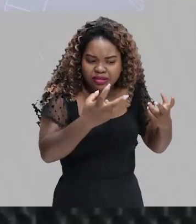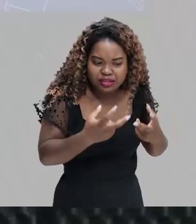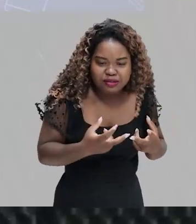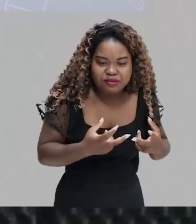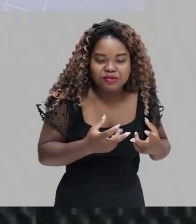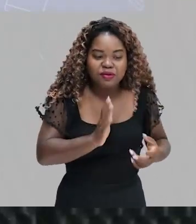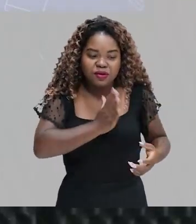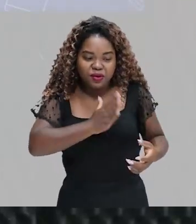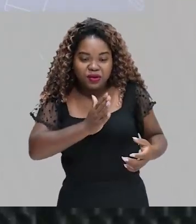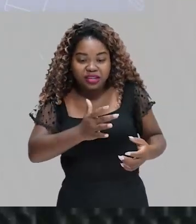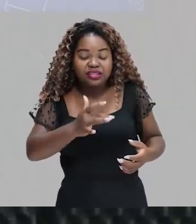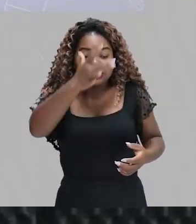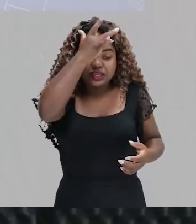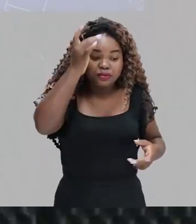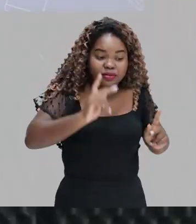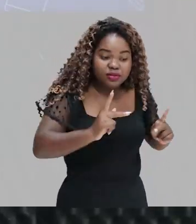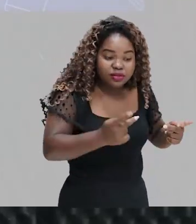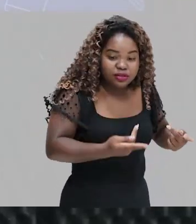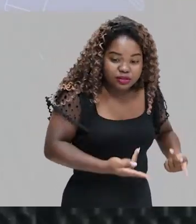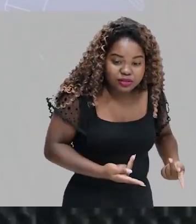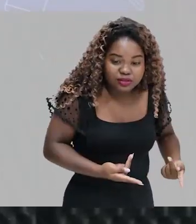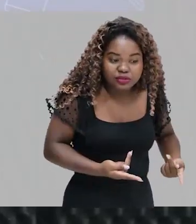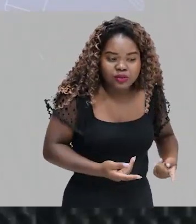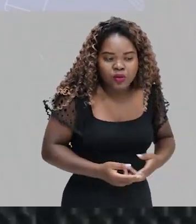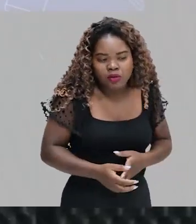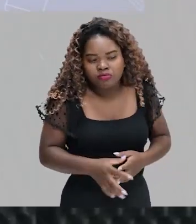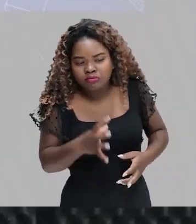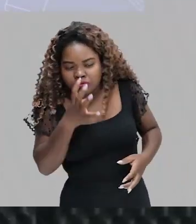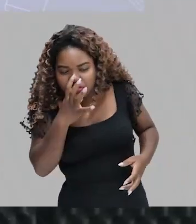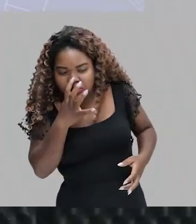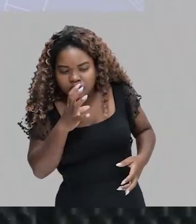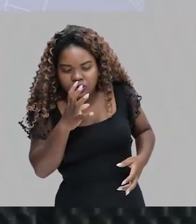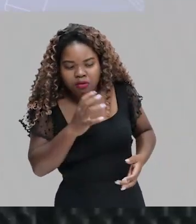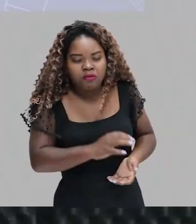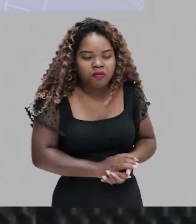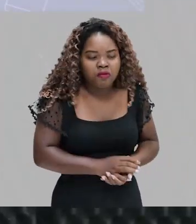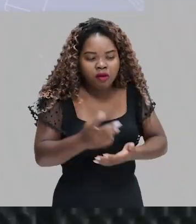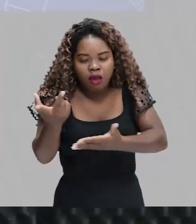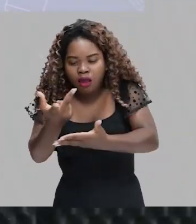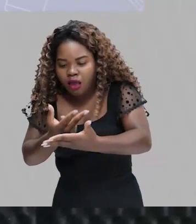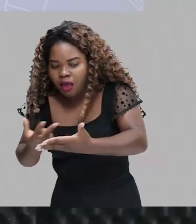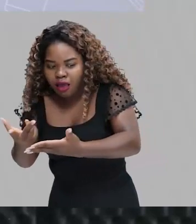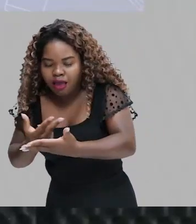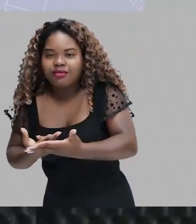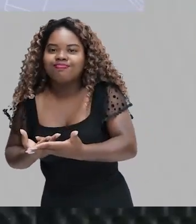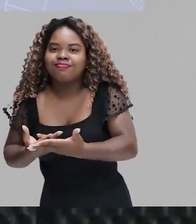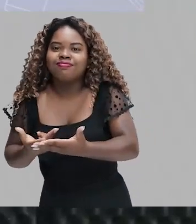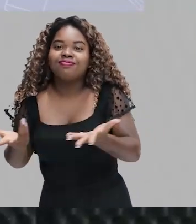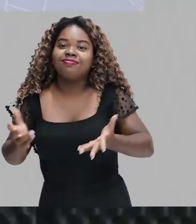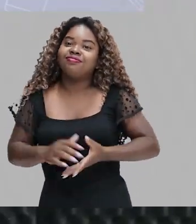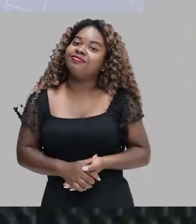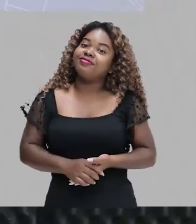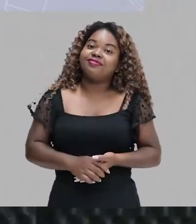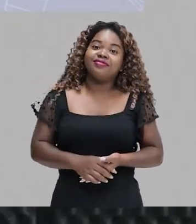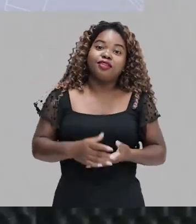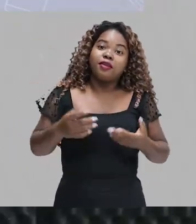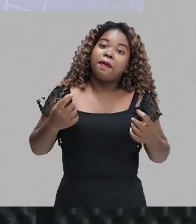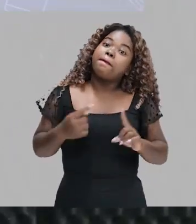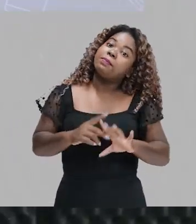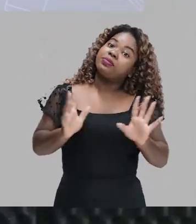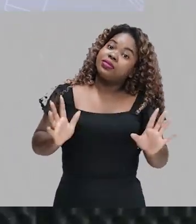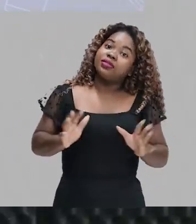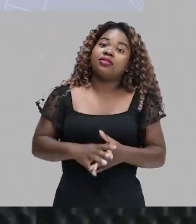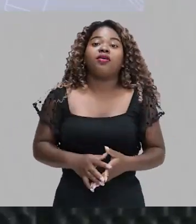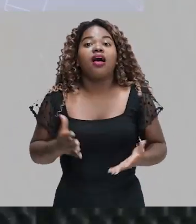e desenhou. Oi, tudo bom? Alguém tinha que fazer ciência, gente. É nesse ponto que eu vou começar a aula. Por quê? Porque se o conhecimento científico